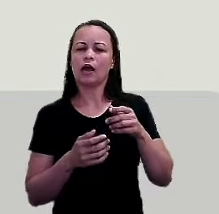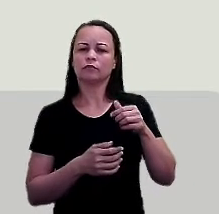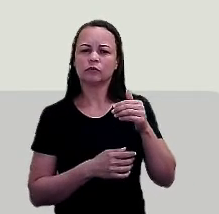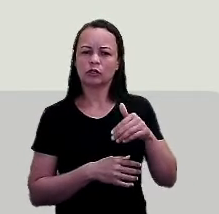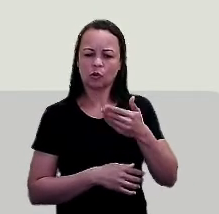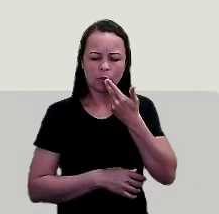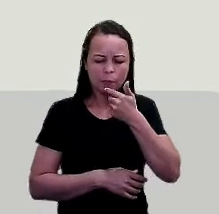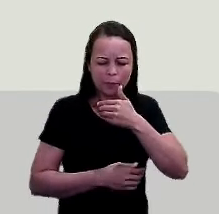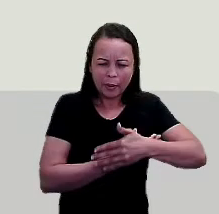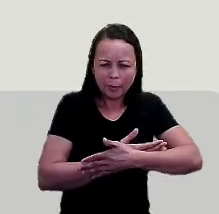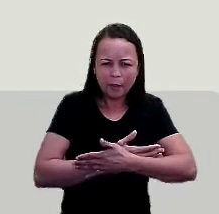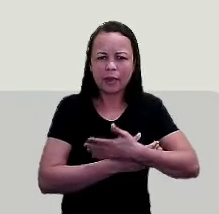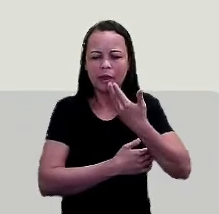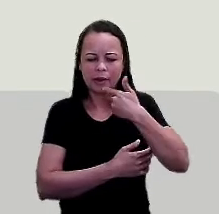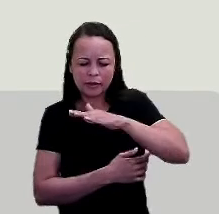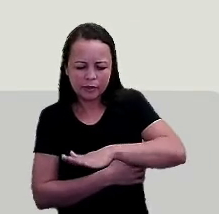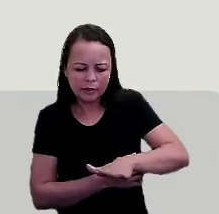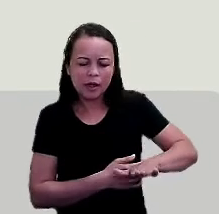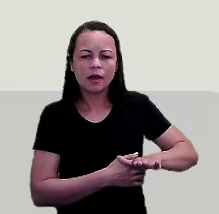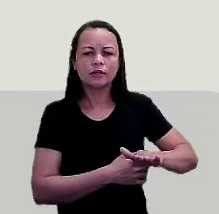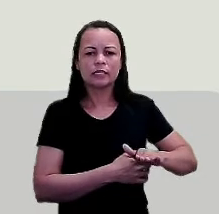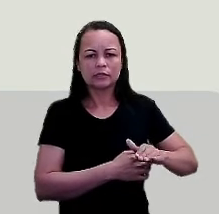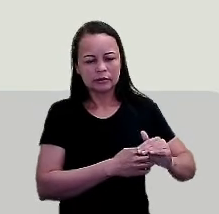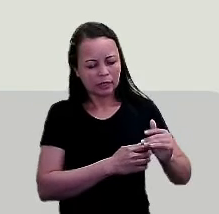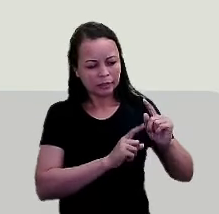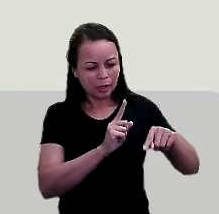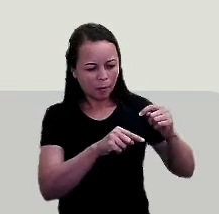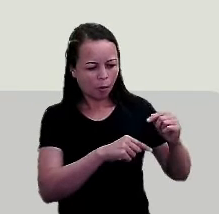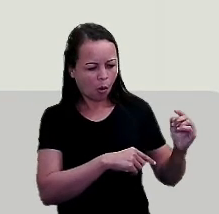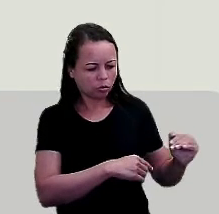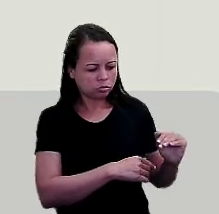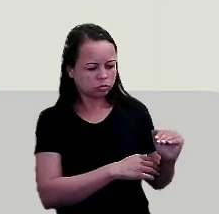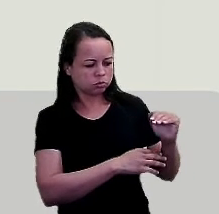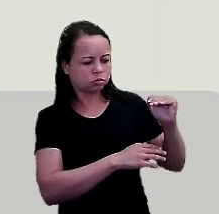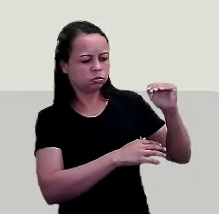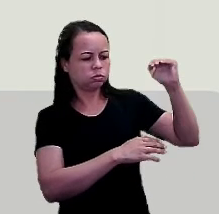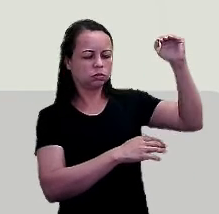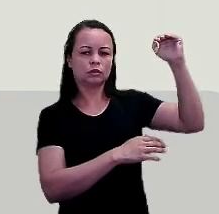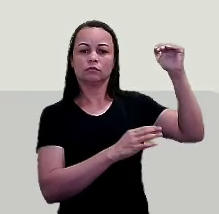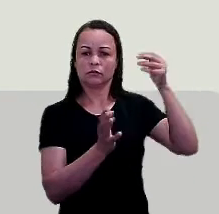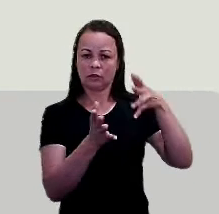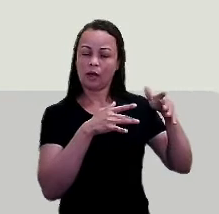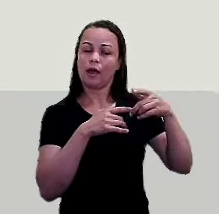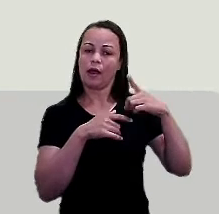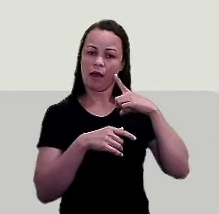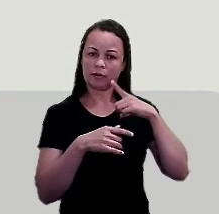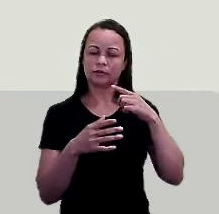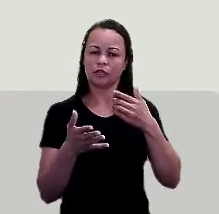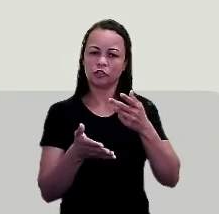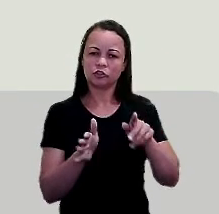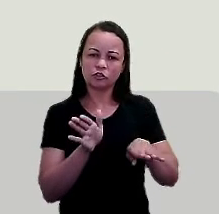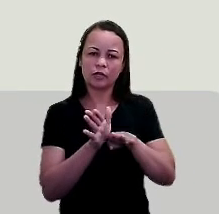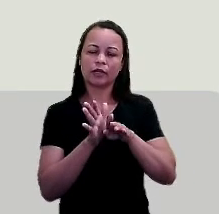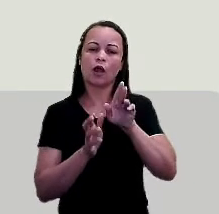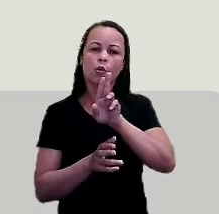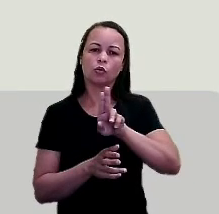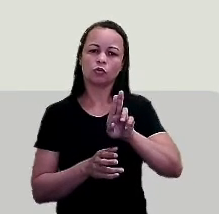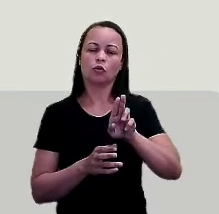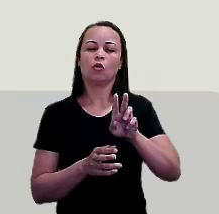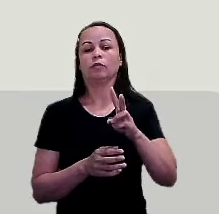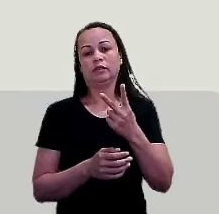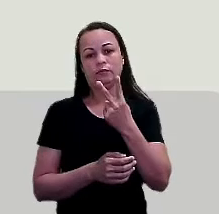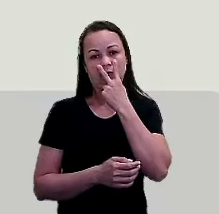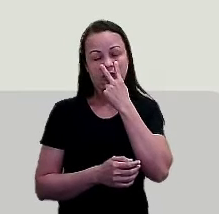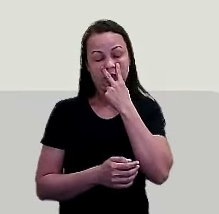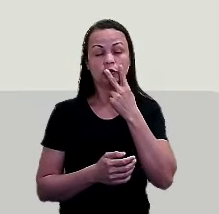diante, também aconteceu isso. Foi subindo degrau até chegarmos no nome de cidade. Cidade Vitória de Santo Antão.